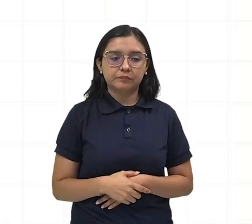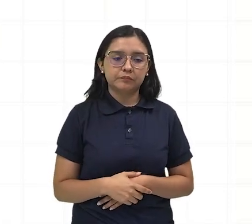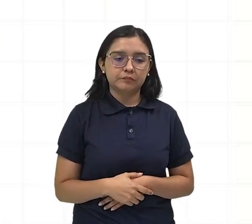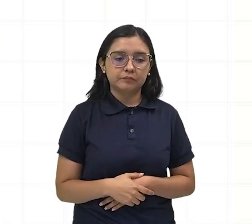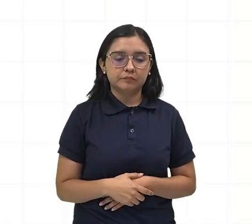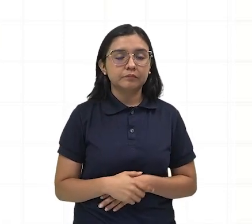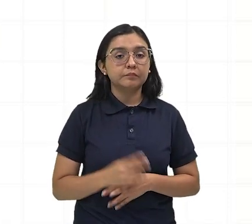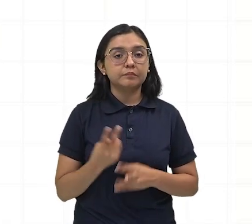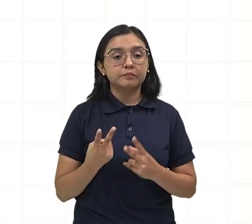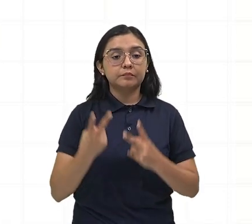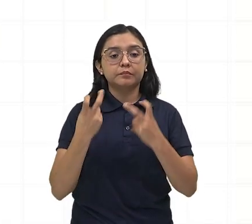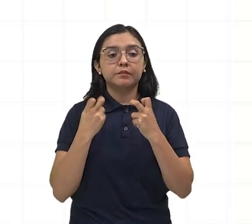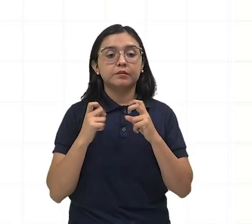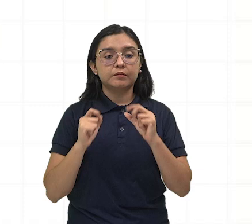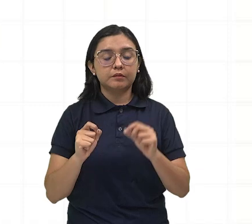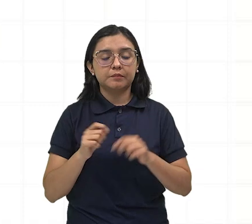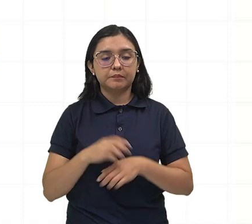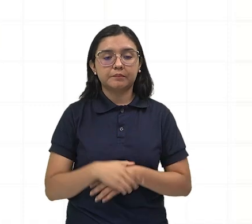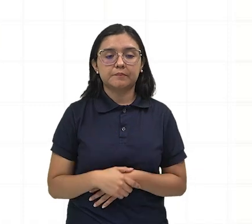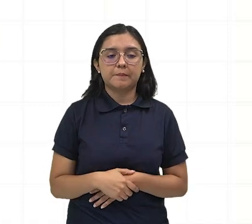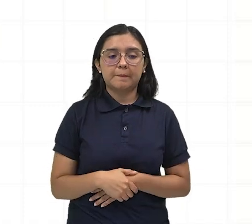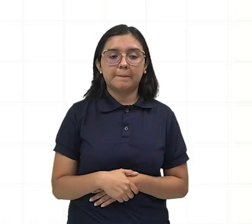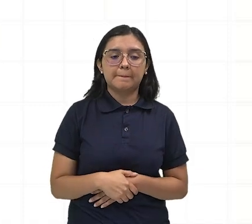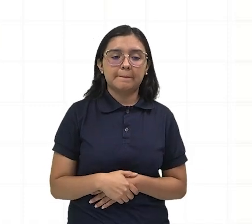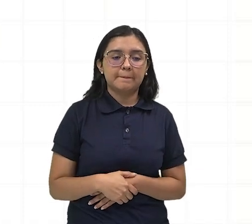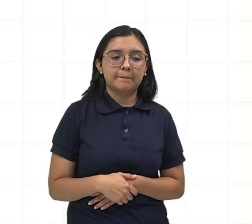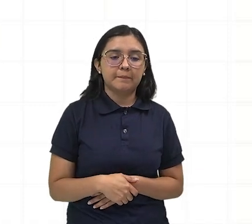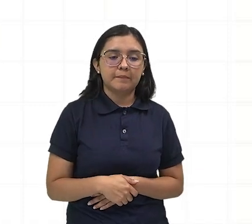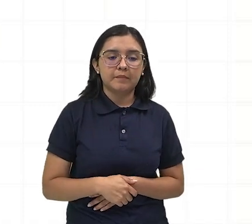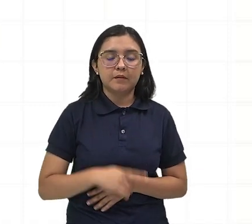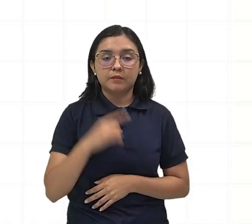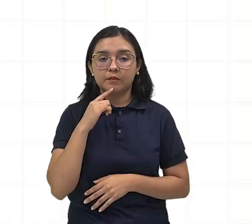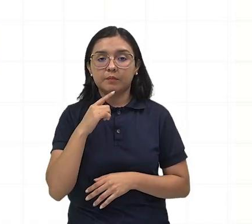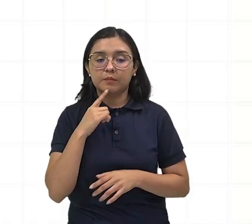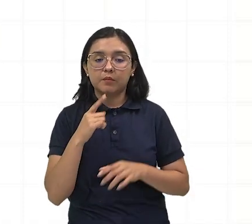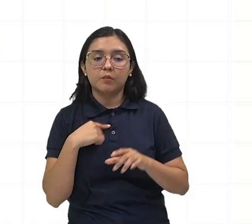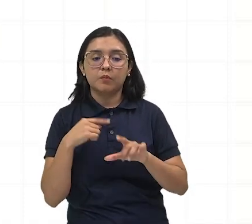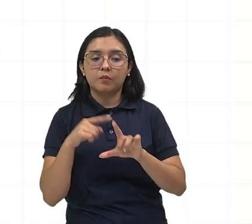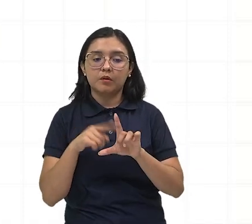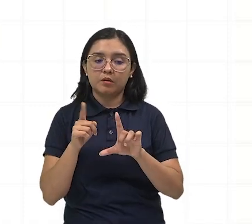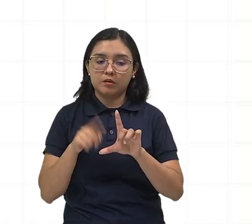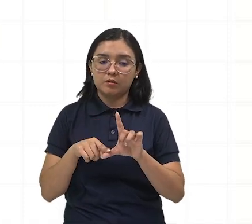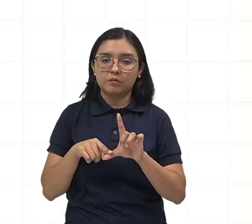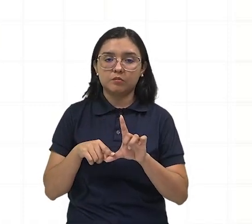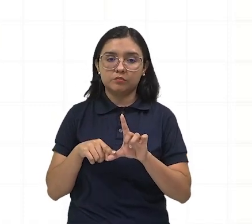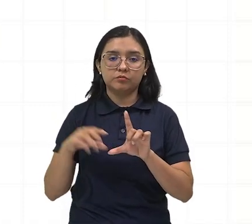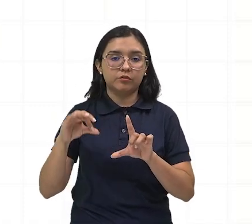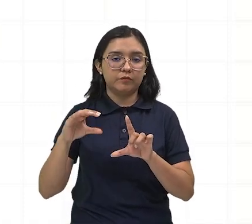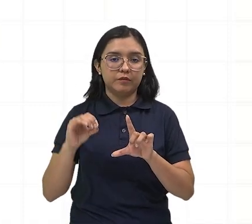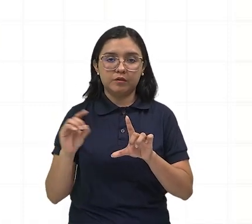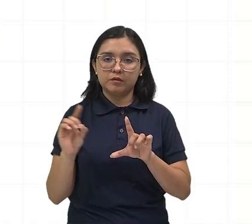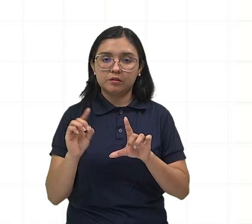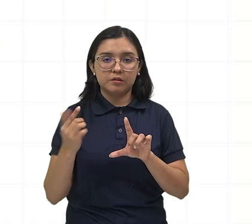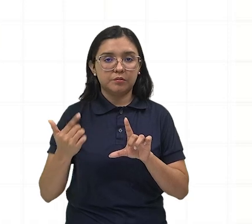E dá para ver que ele não está, né, formando um ângulo de 90 graus aqui.